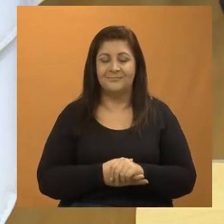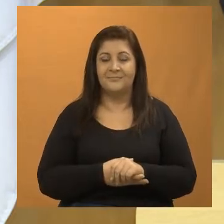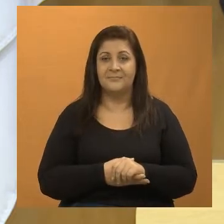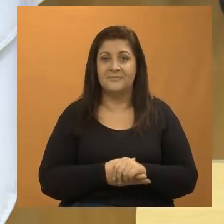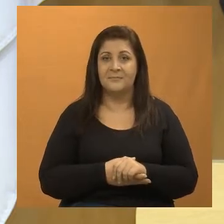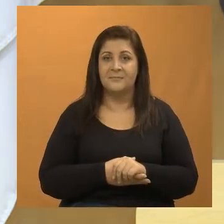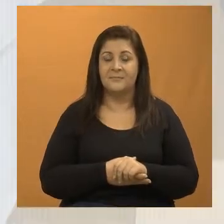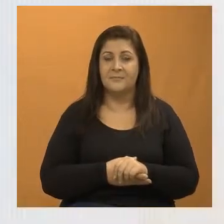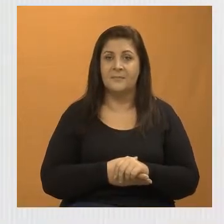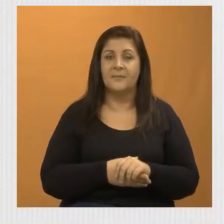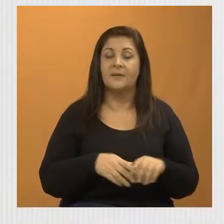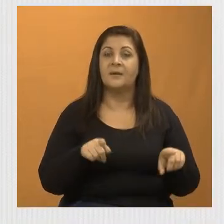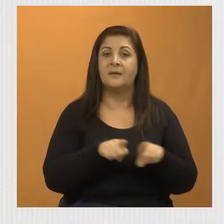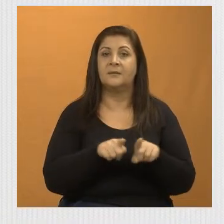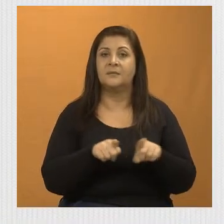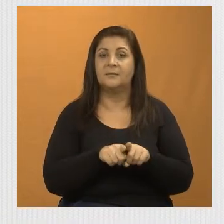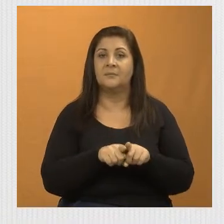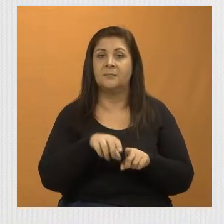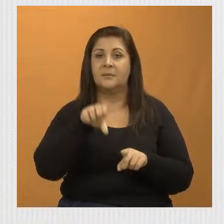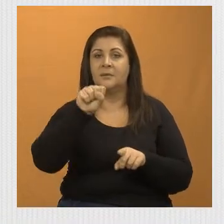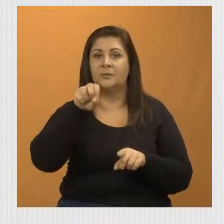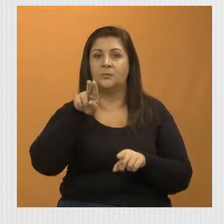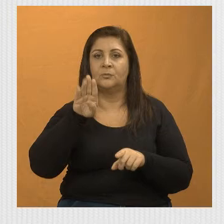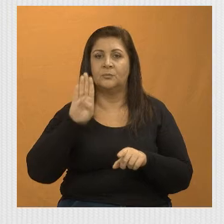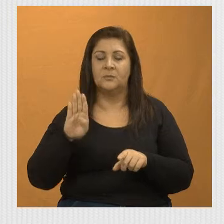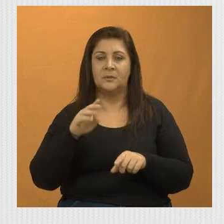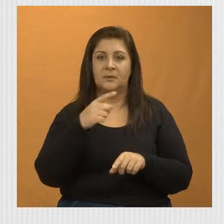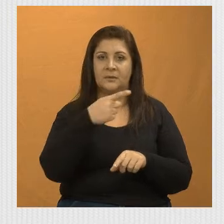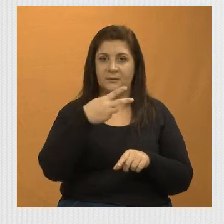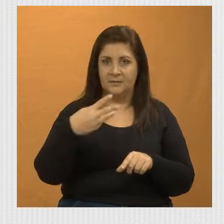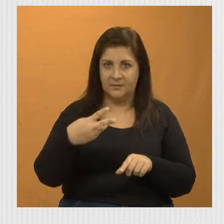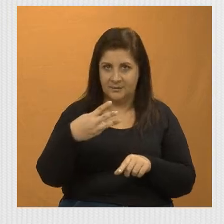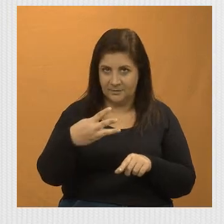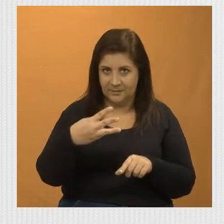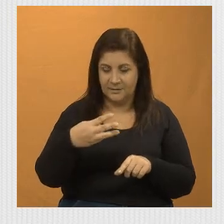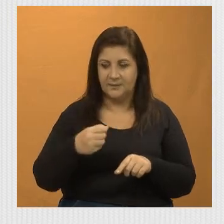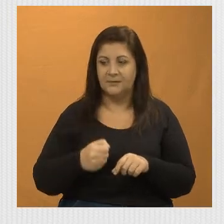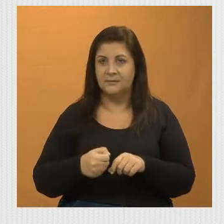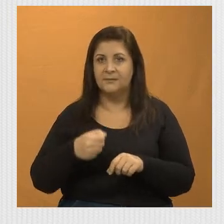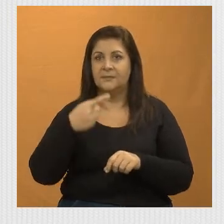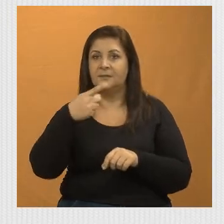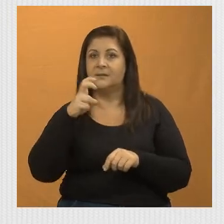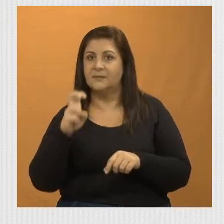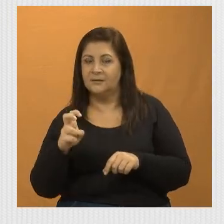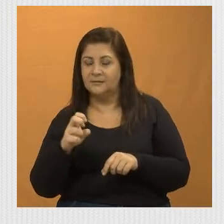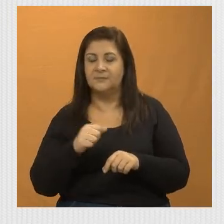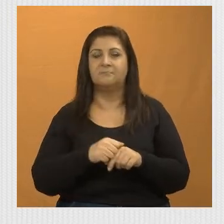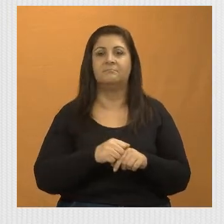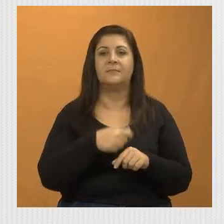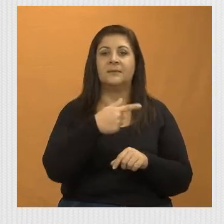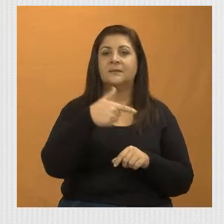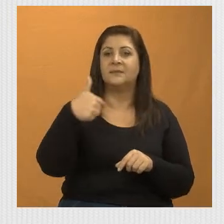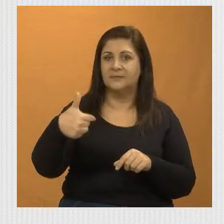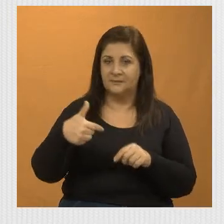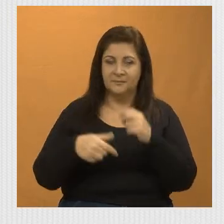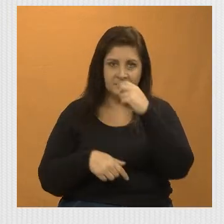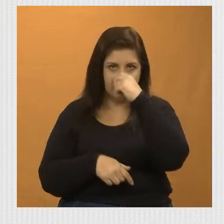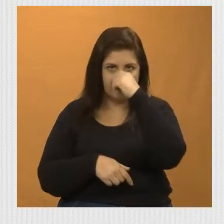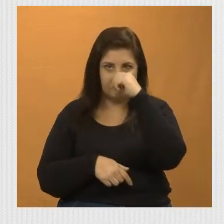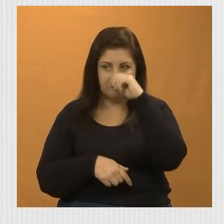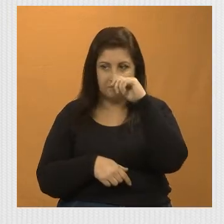categorias do sub-13, 15 e 17, também as imagens. Sem contar